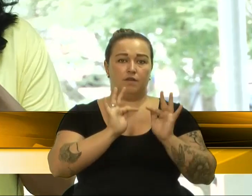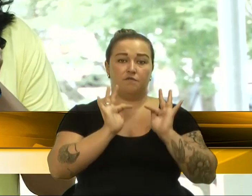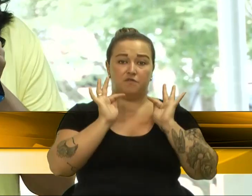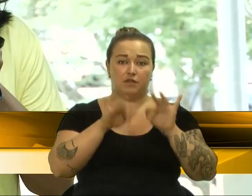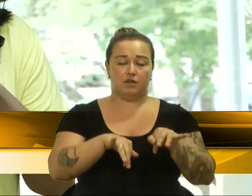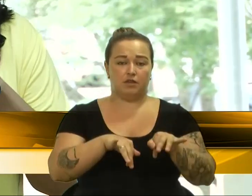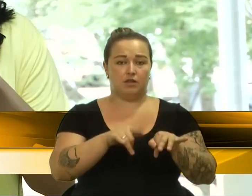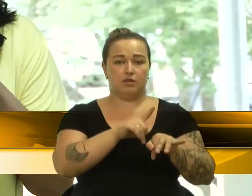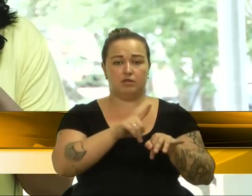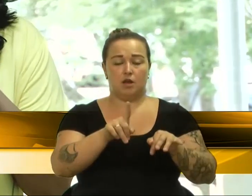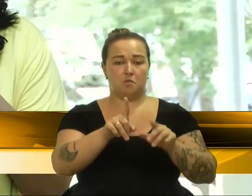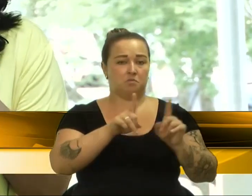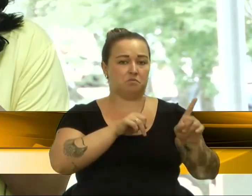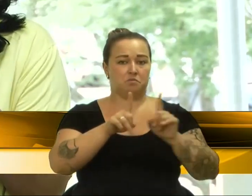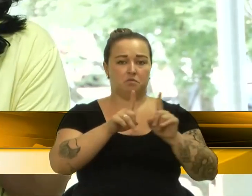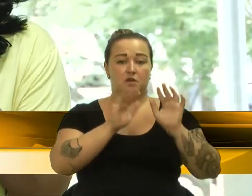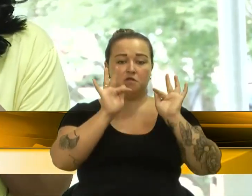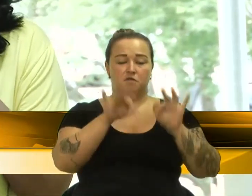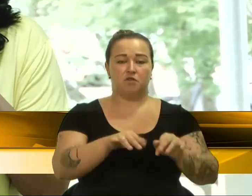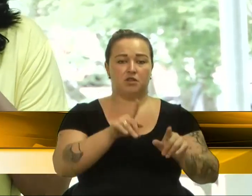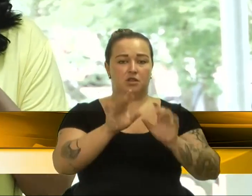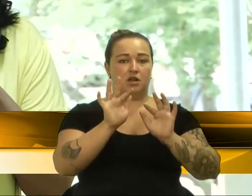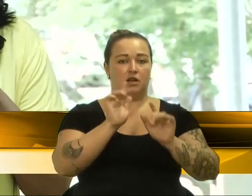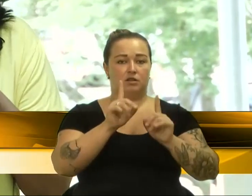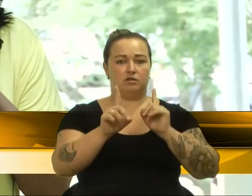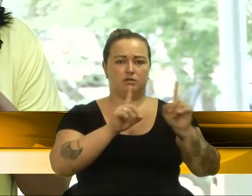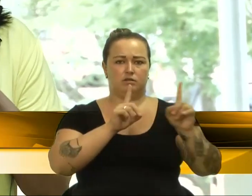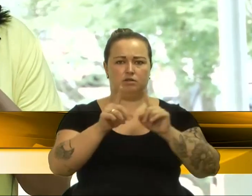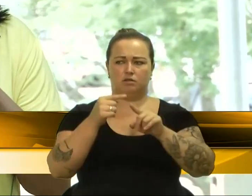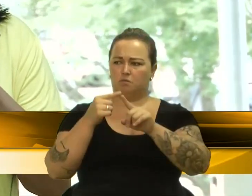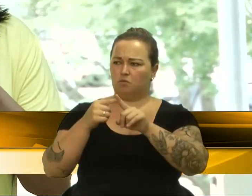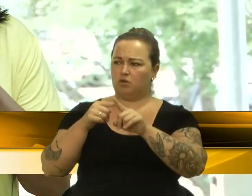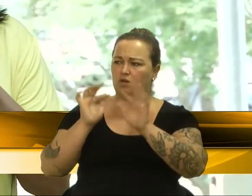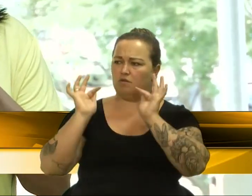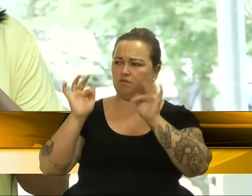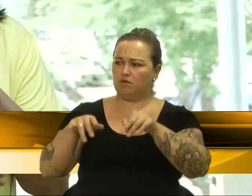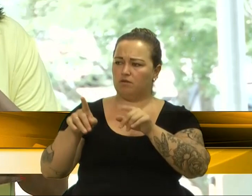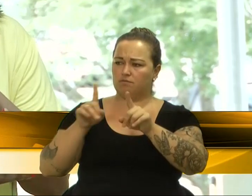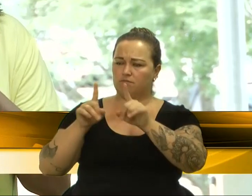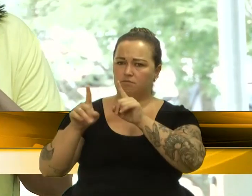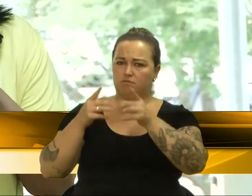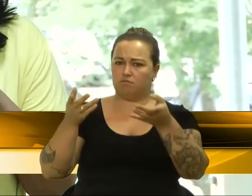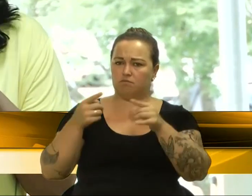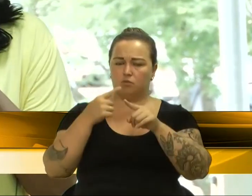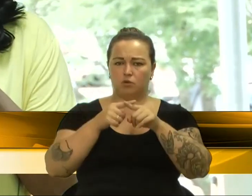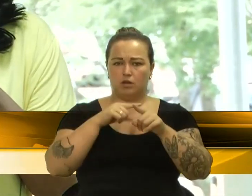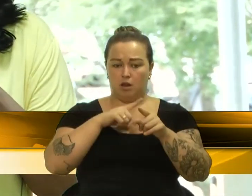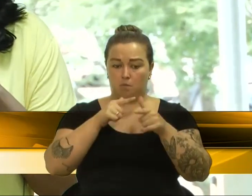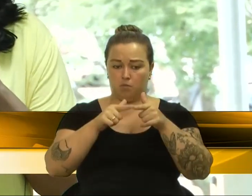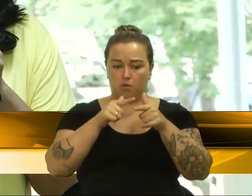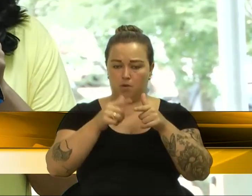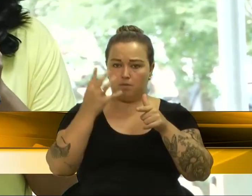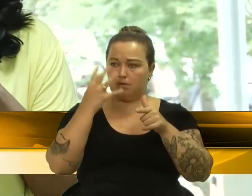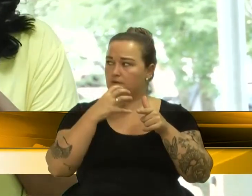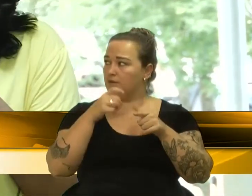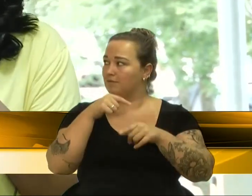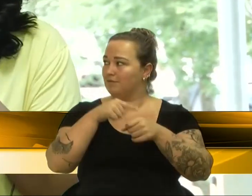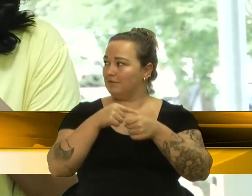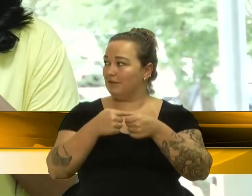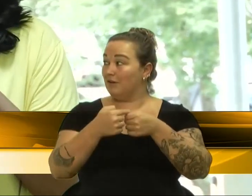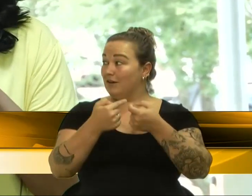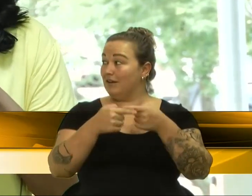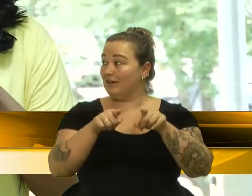também queria entender a prioridade, dessas decisões, porque tem problemas muito sérios na nossa cidade que a gente não conseguiu ter essa